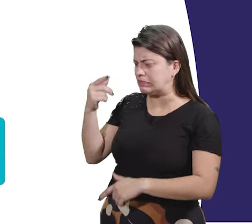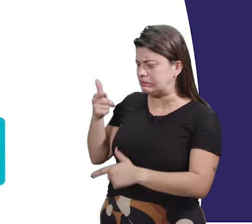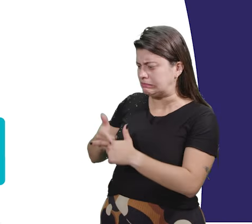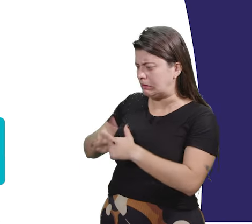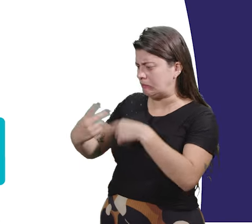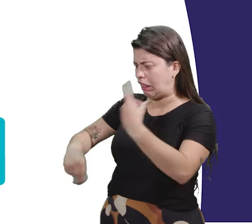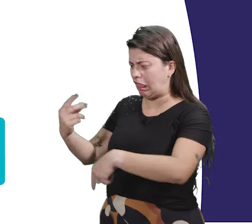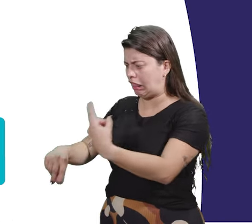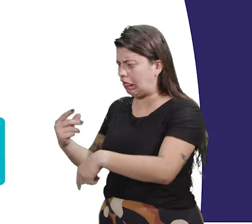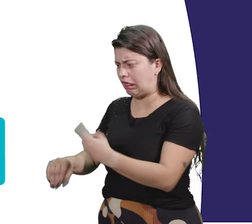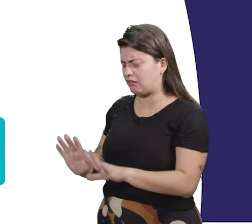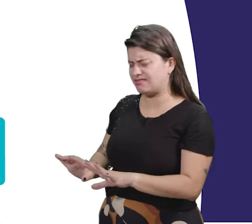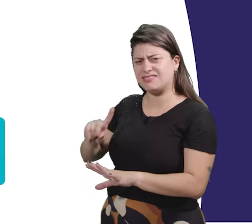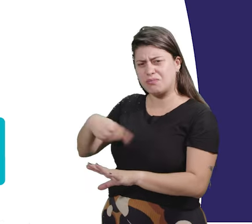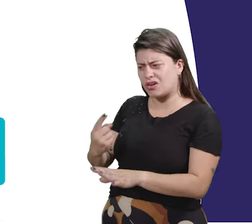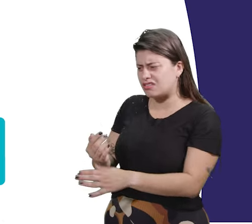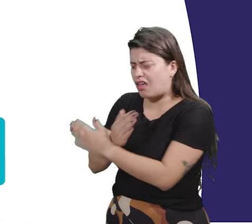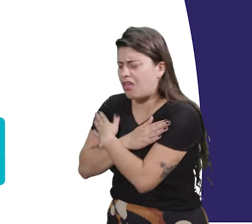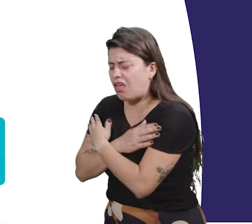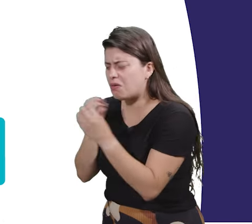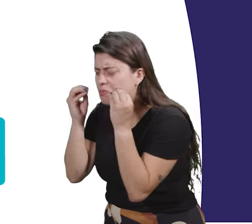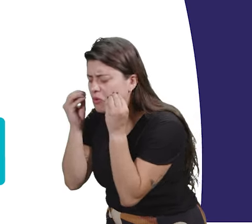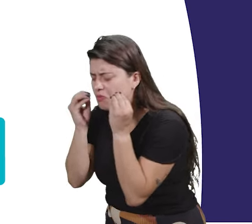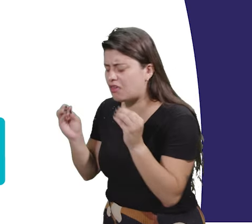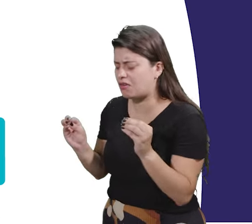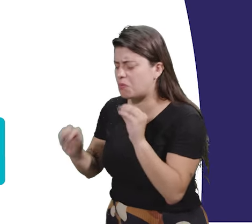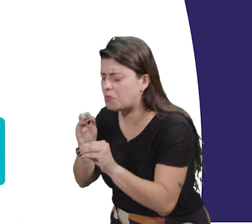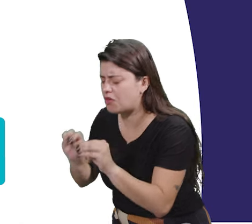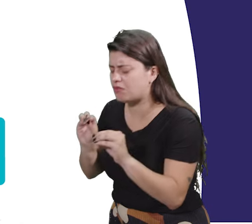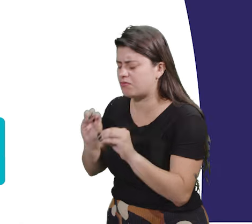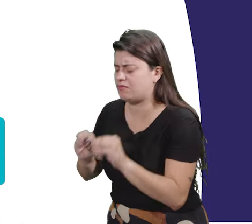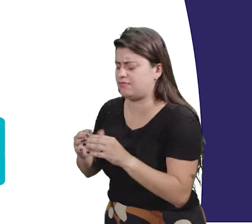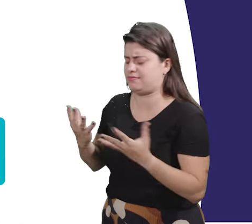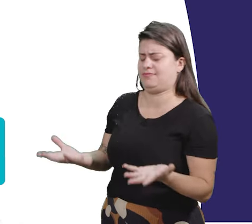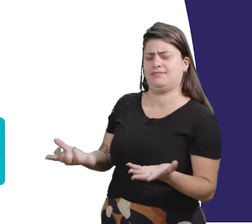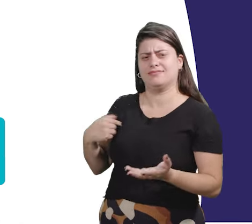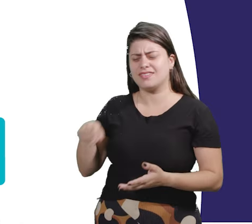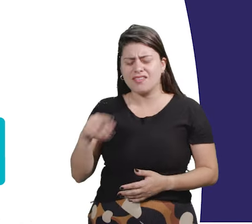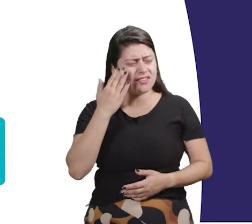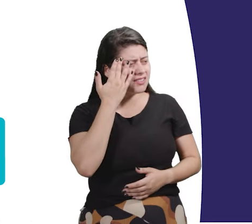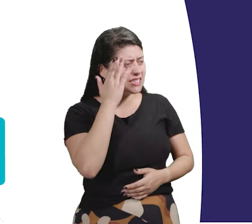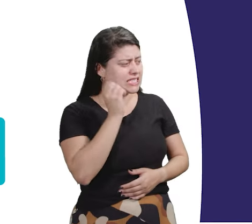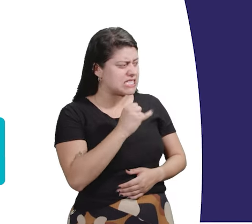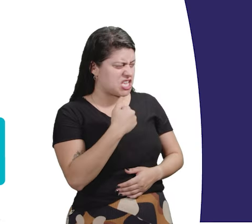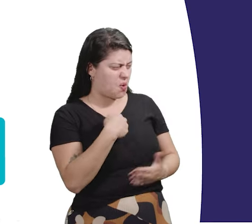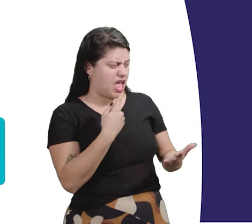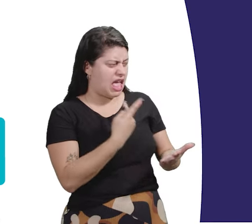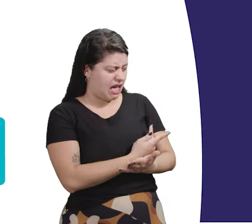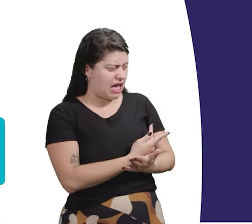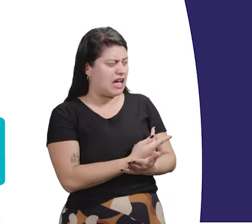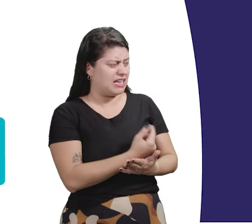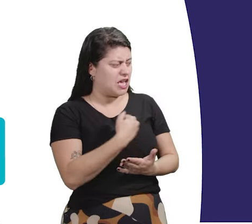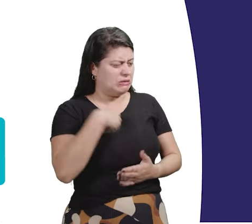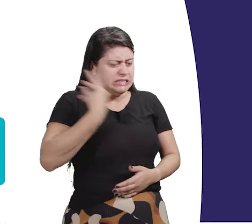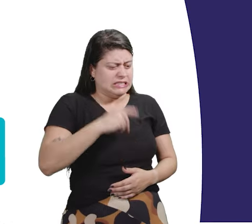ele vai entender, né, que o fato dele errar, ele vai a agressão é uma forma de correção e que aquilo